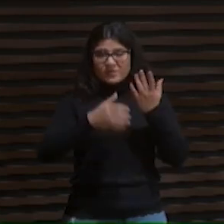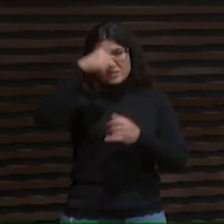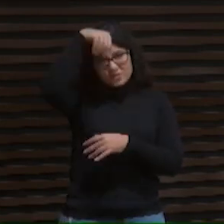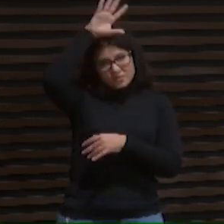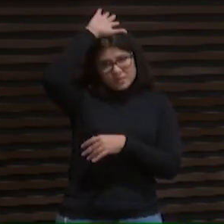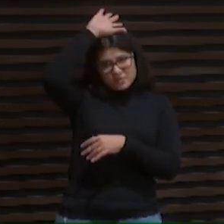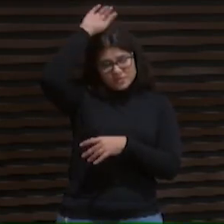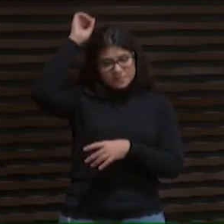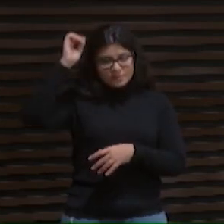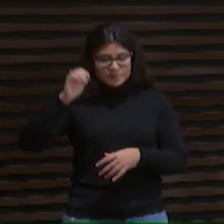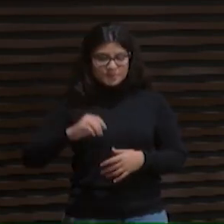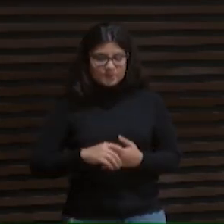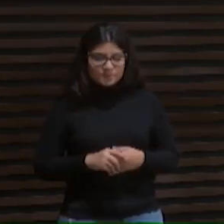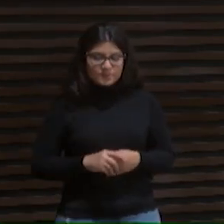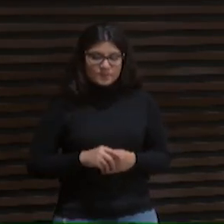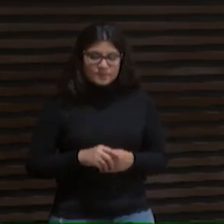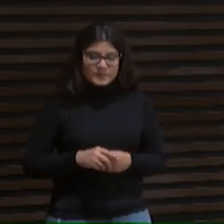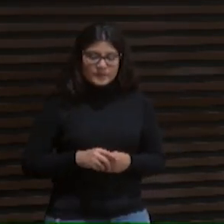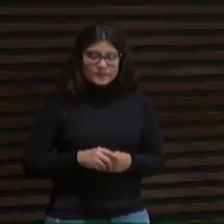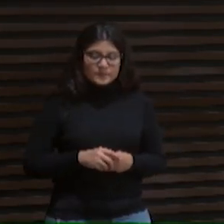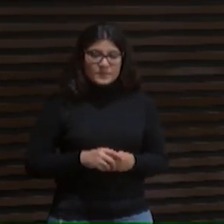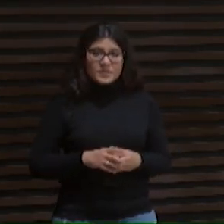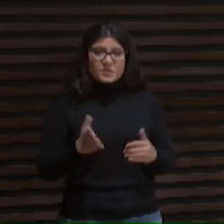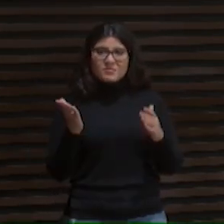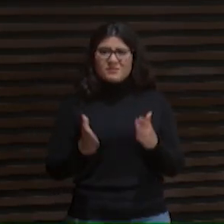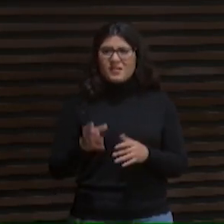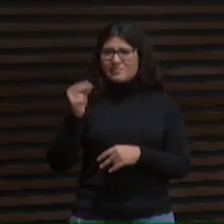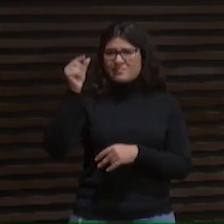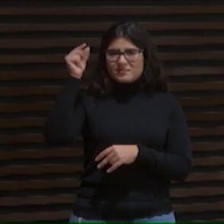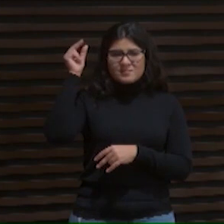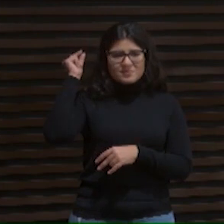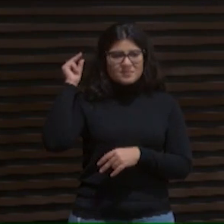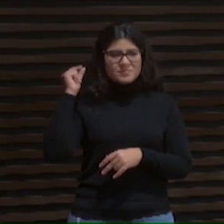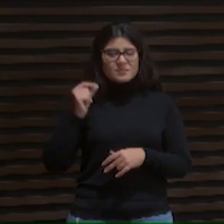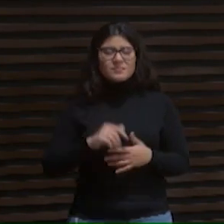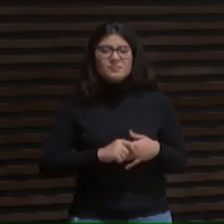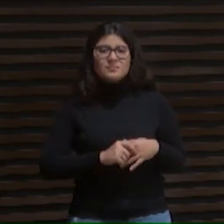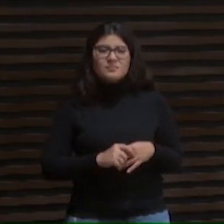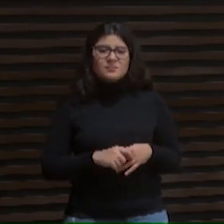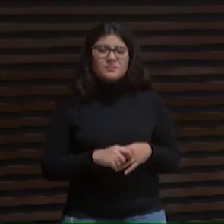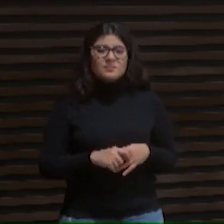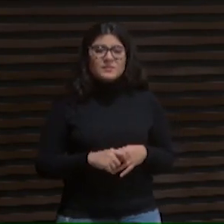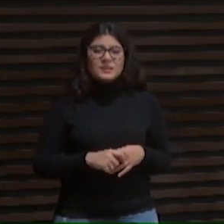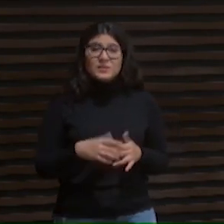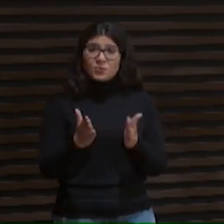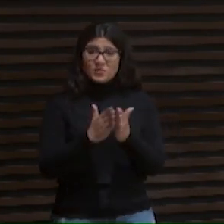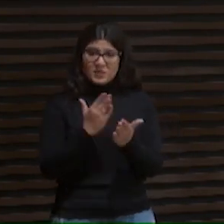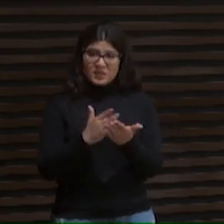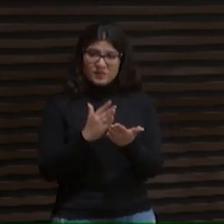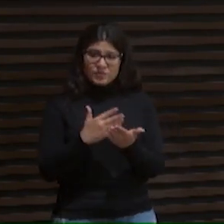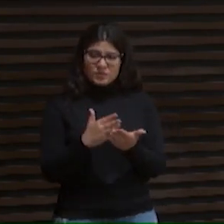8 a.C., ou seja, quase contemporâneo ao nosso Senhor. E ele, no seu livro de Odes, o